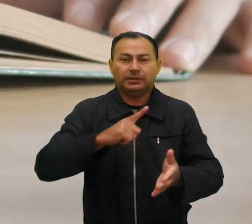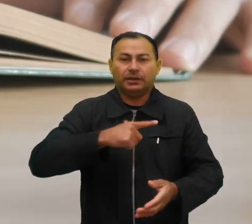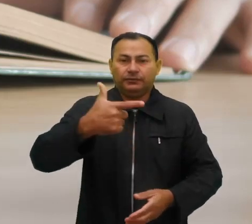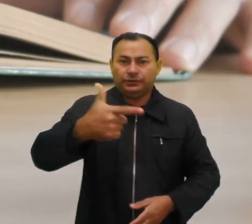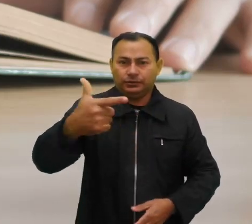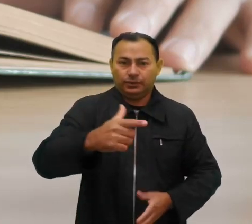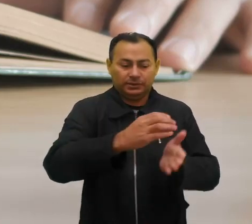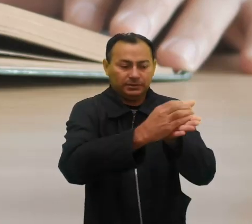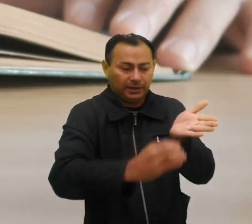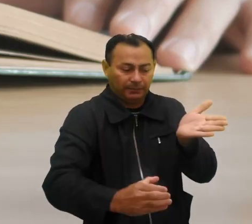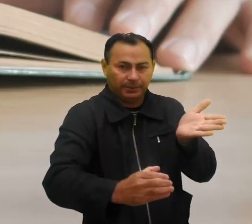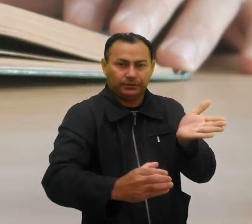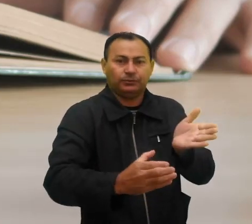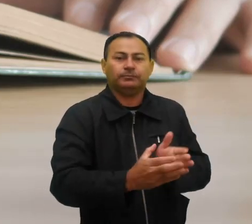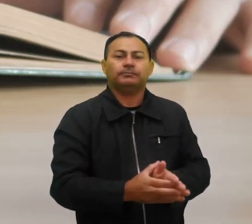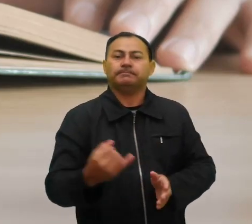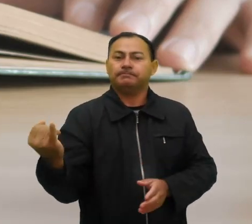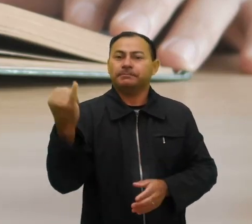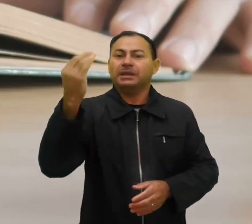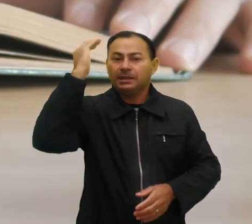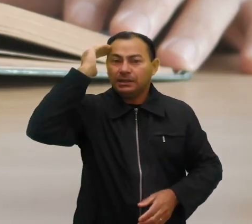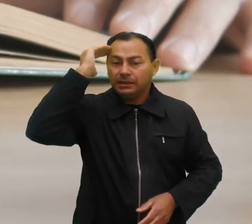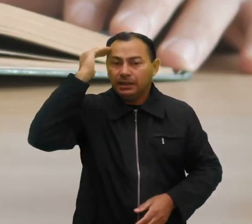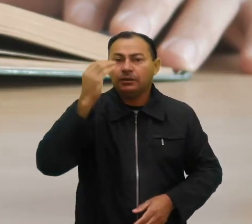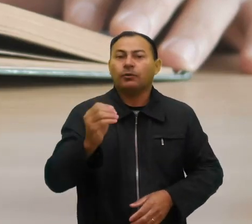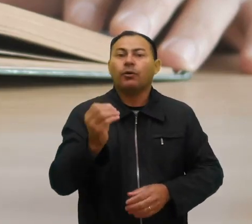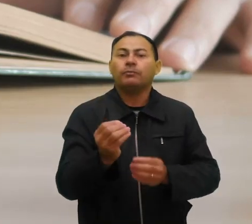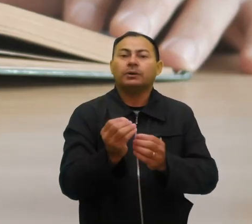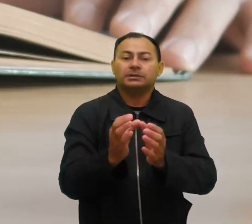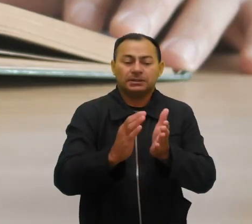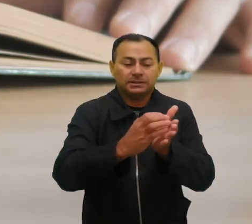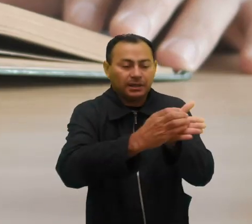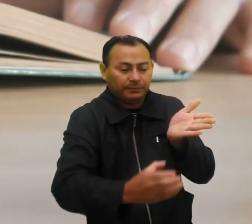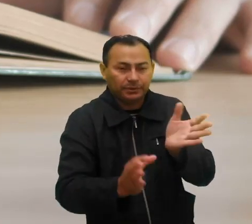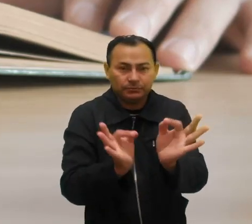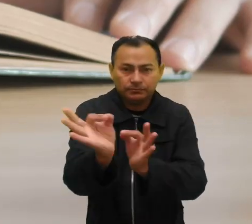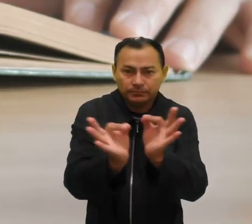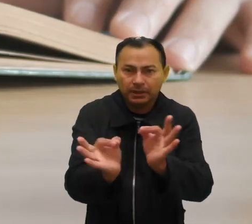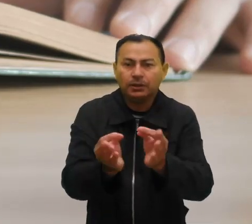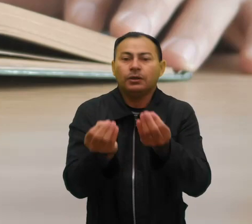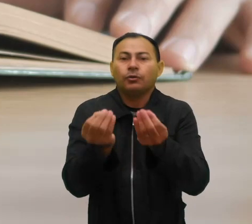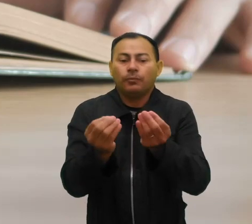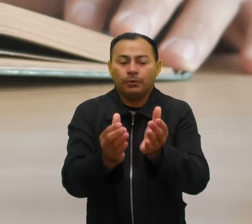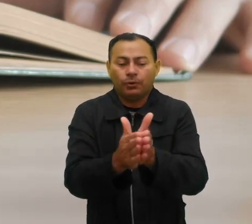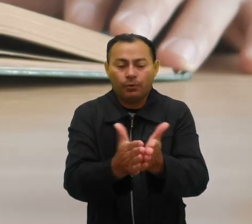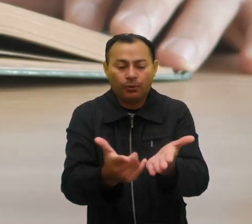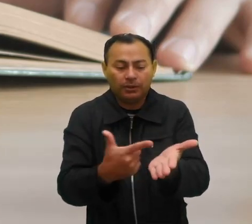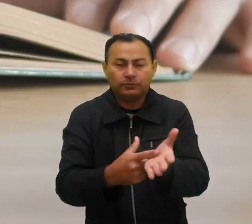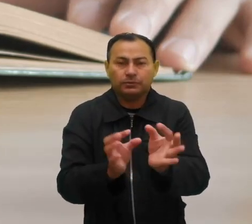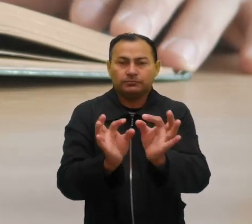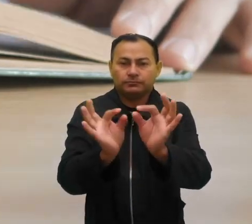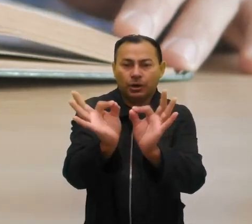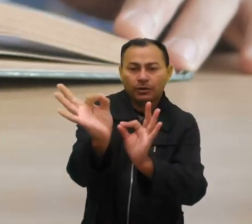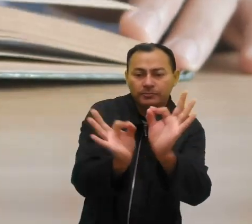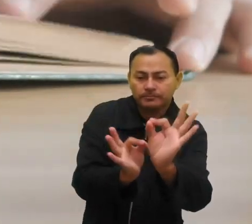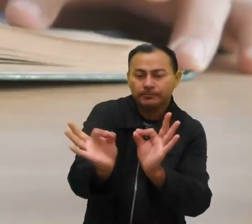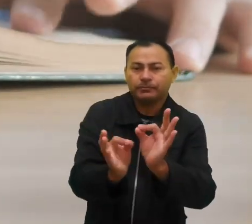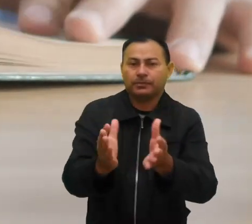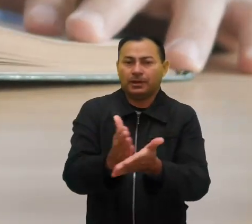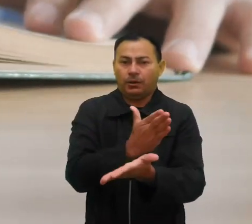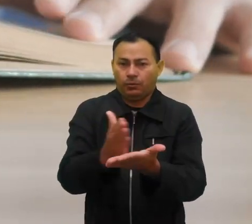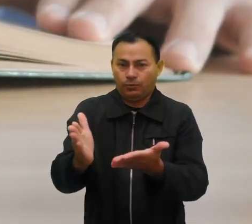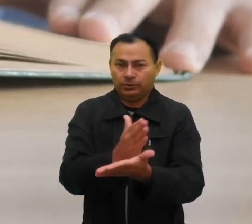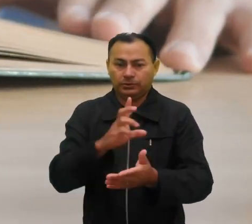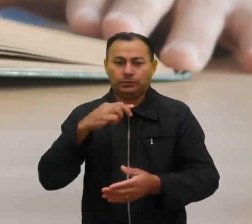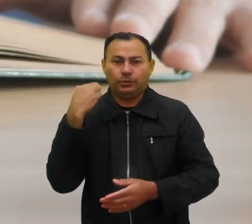possui 22 capítulos. E é importante entender como eles estão organizados e como o livro está estruturado. Alguns